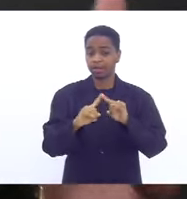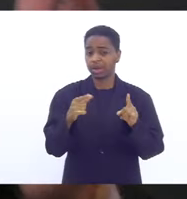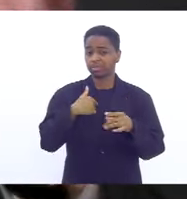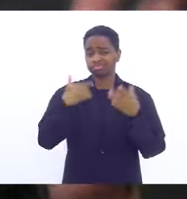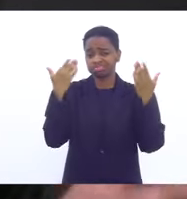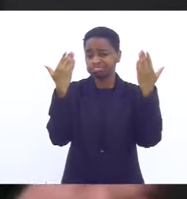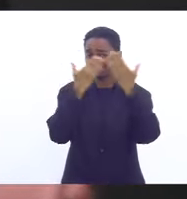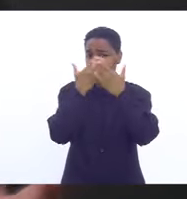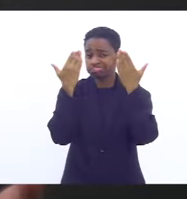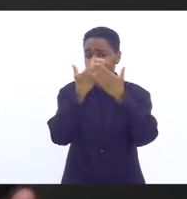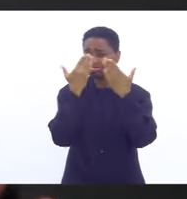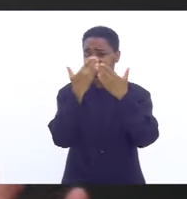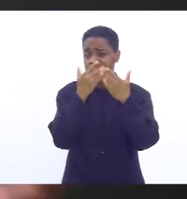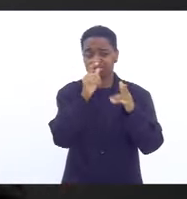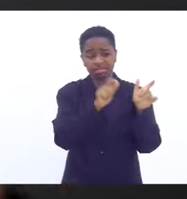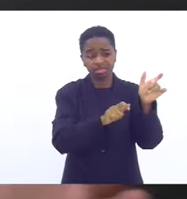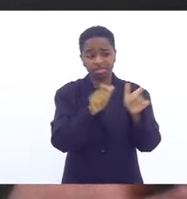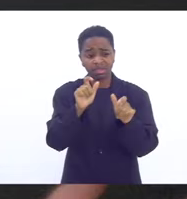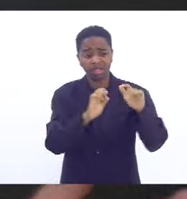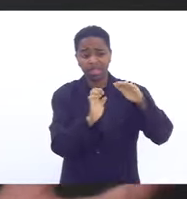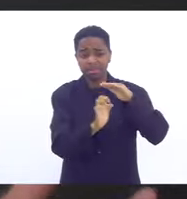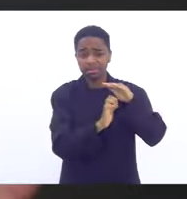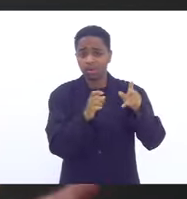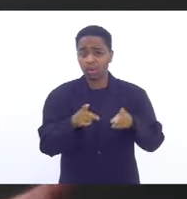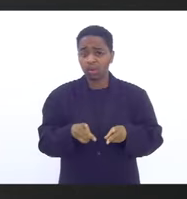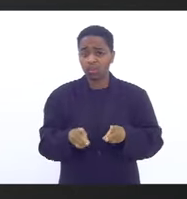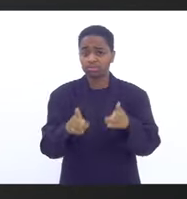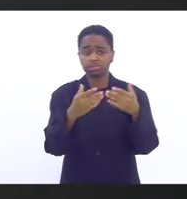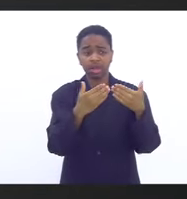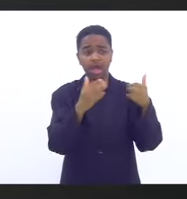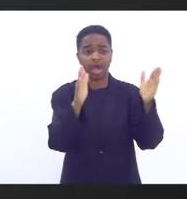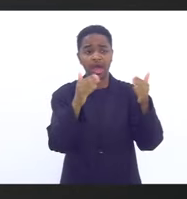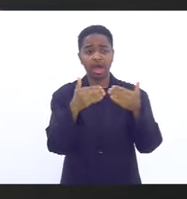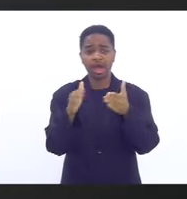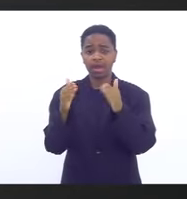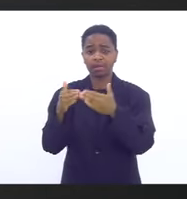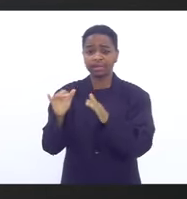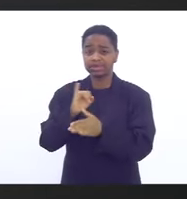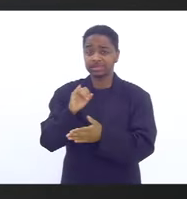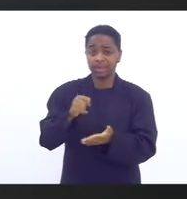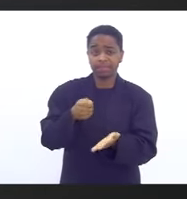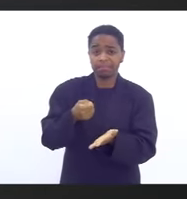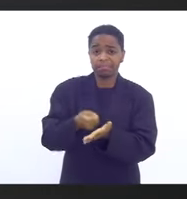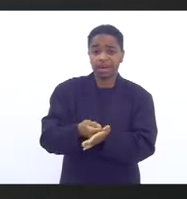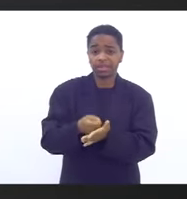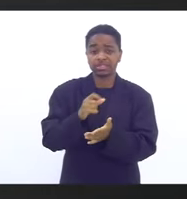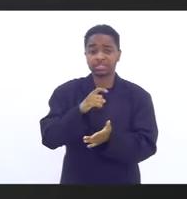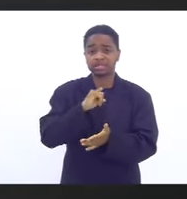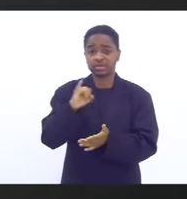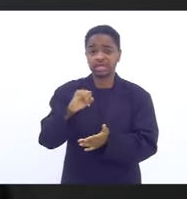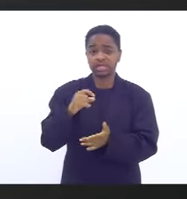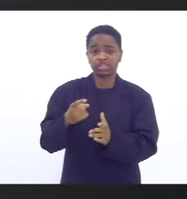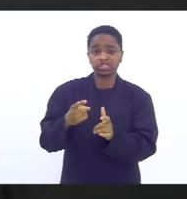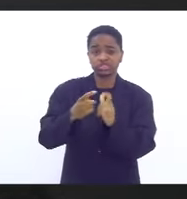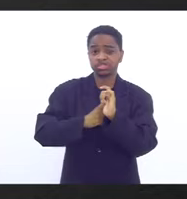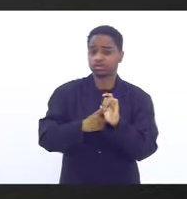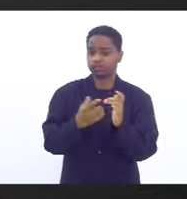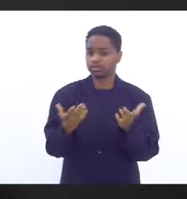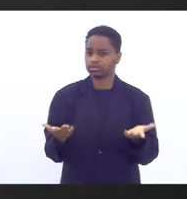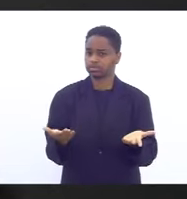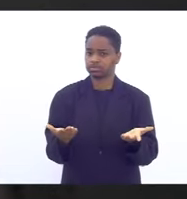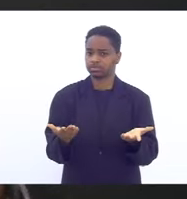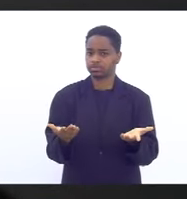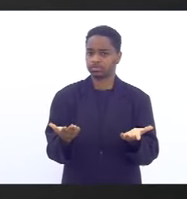vida empresário continuar com a empresa aberta pagando para trabalhar. Essa questão